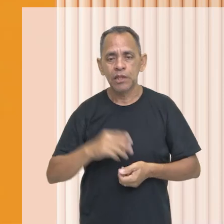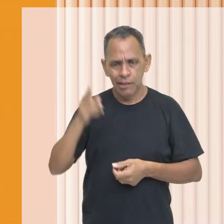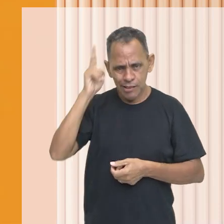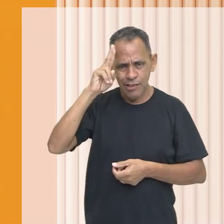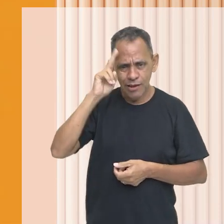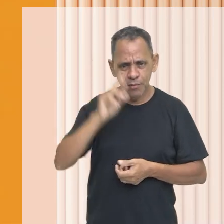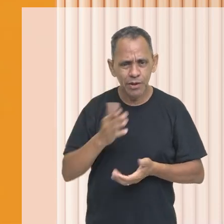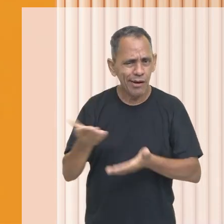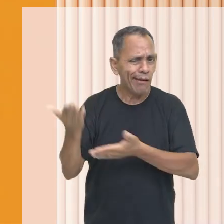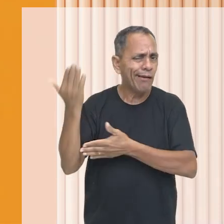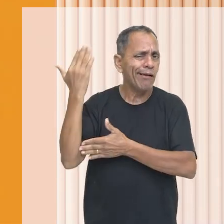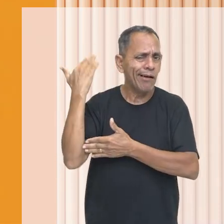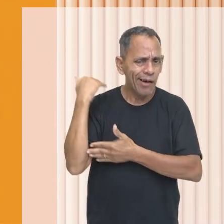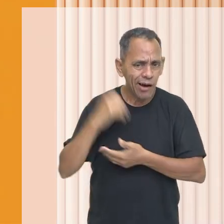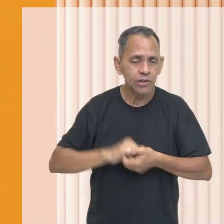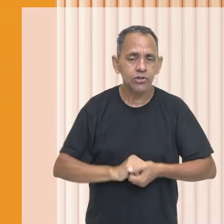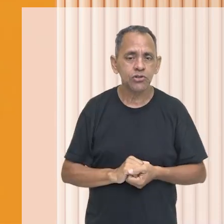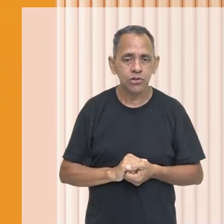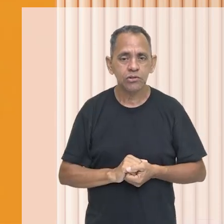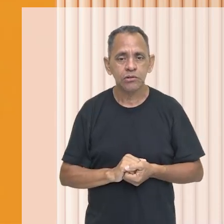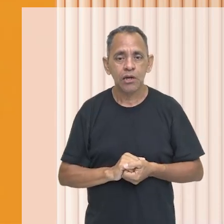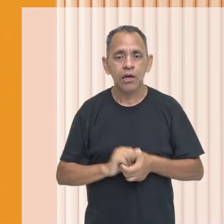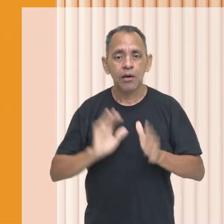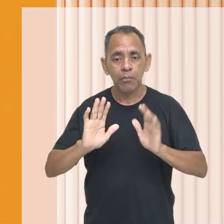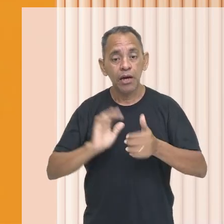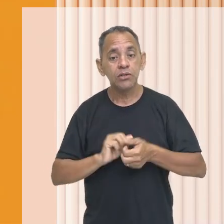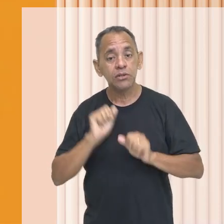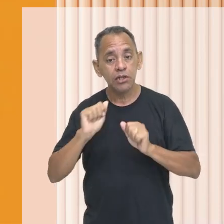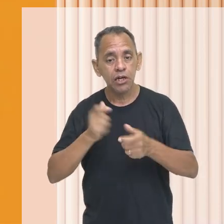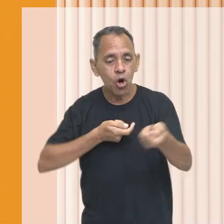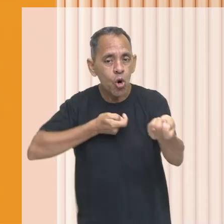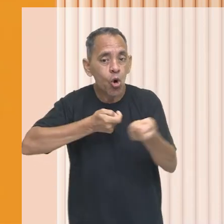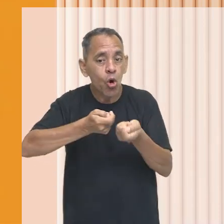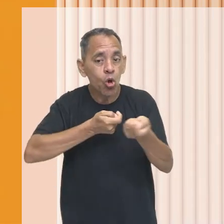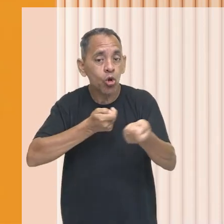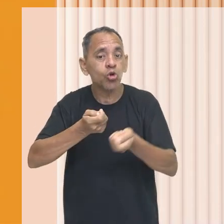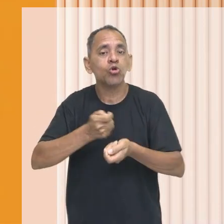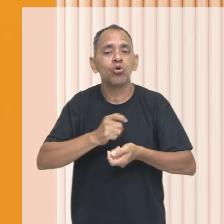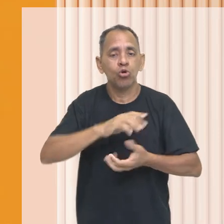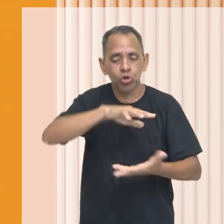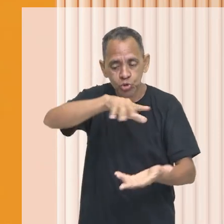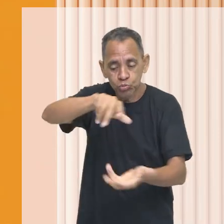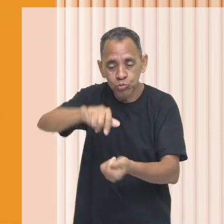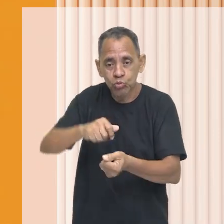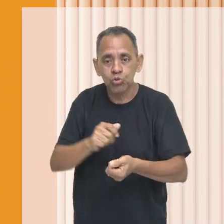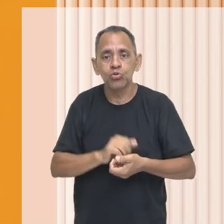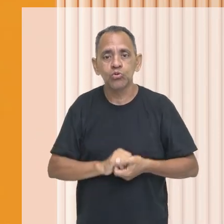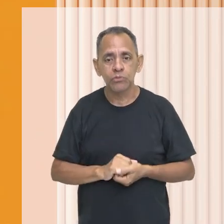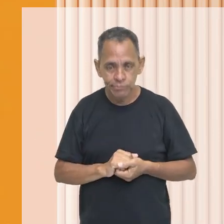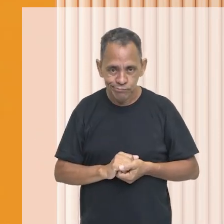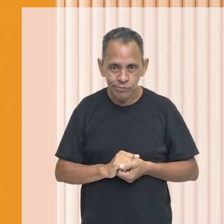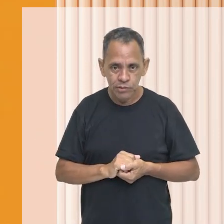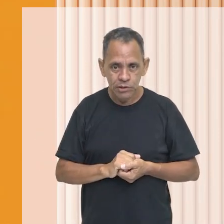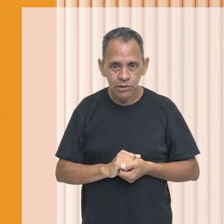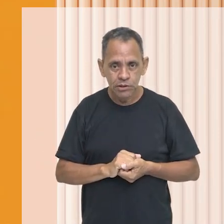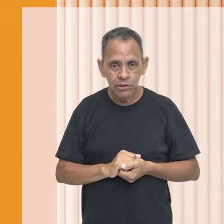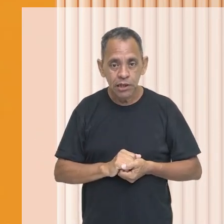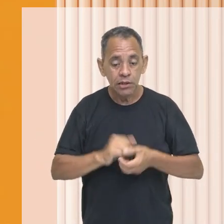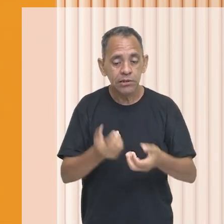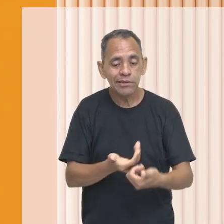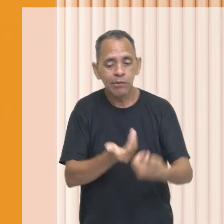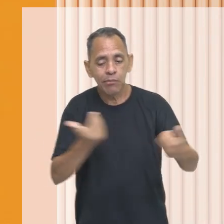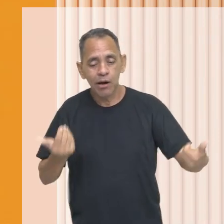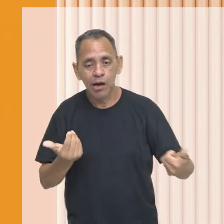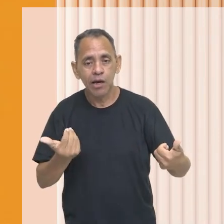a nova ordem mundial, ela quebra essa bipolarização e inaugura aquilo que